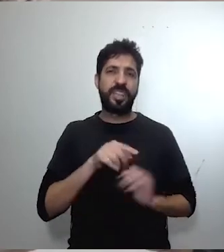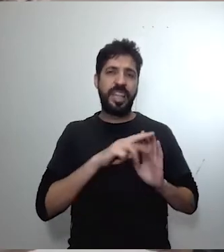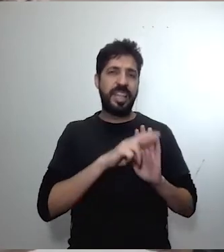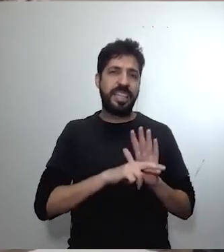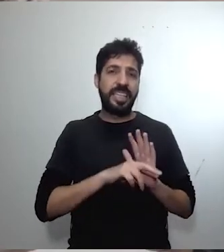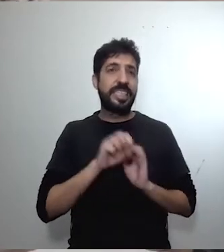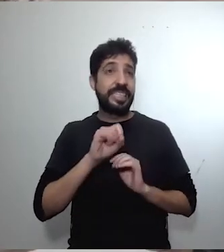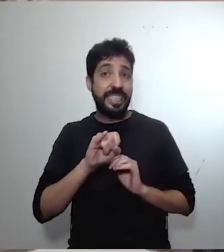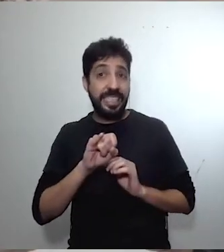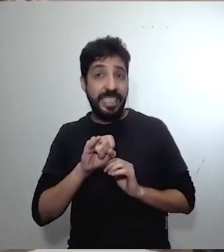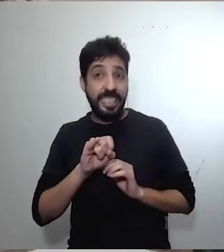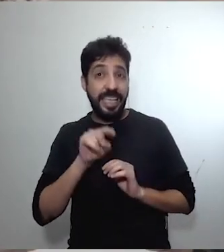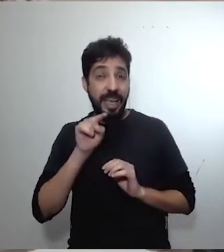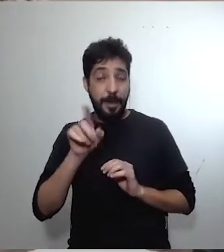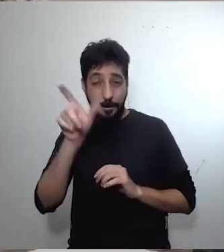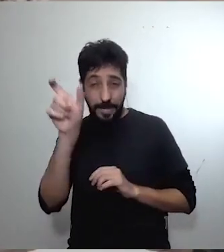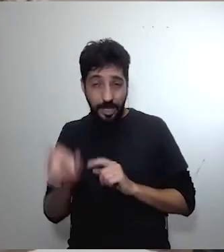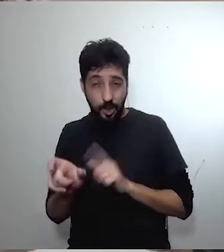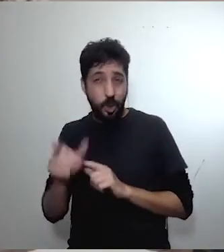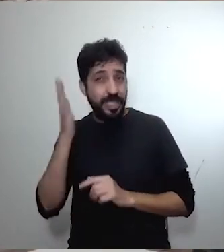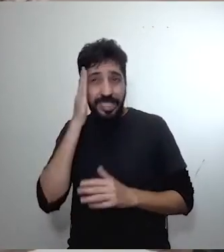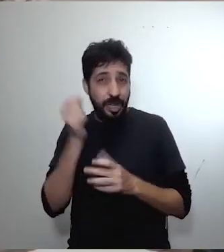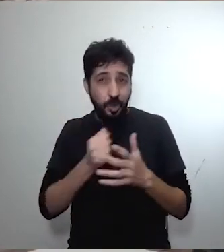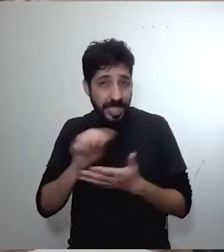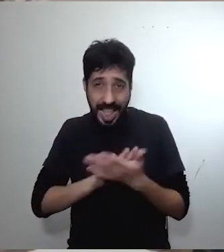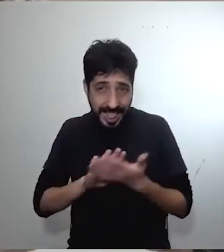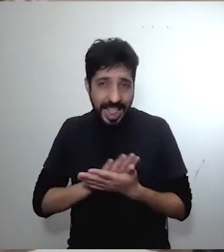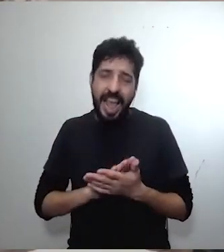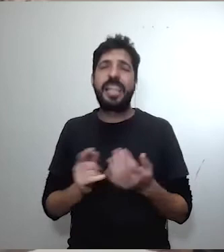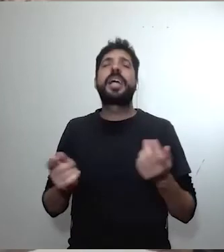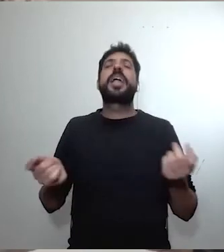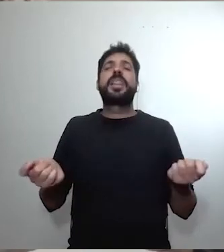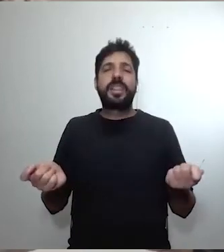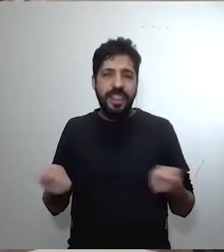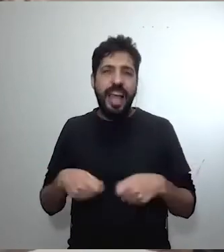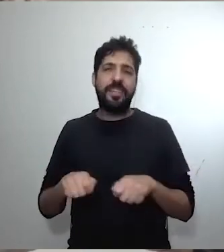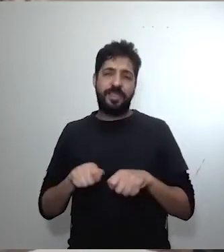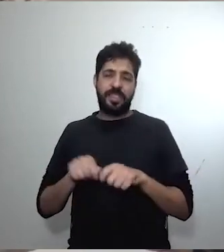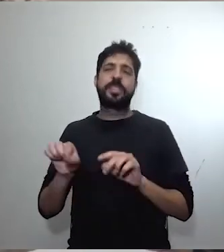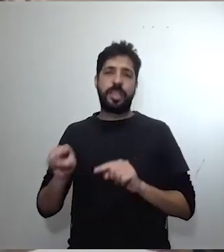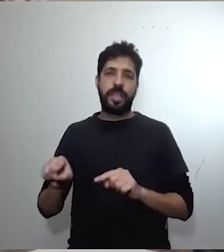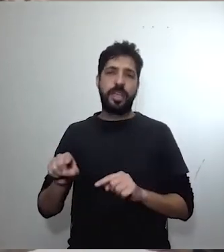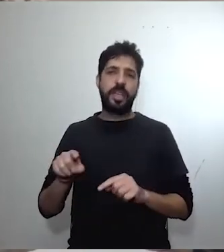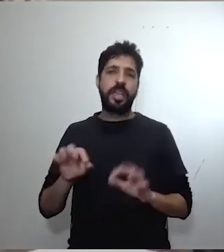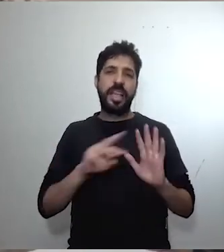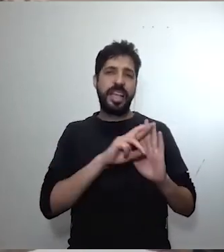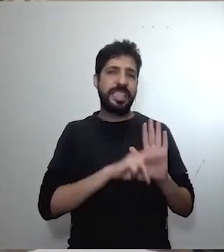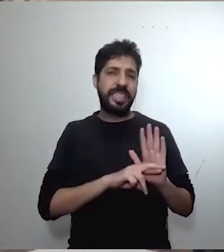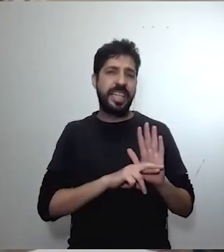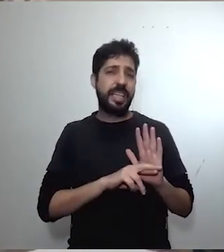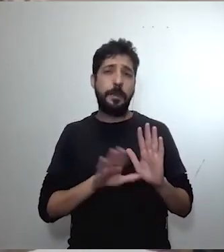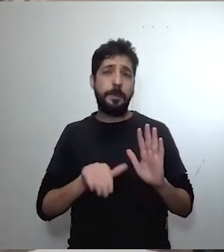receita que, até se a pessoa não tem familiaridade, nunca cozinhou muita coisa, ela vai conseguir preparar. É uma